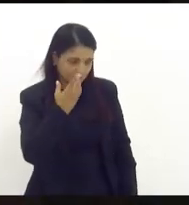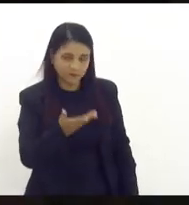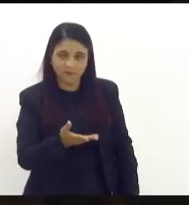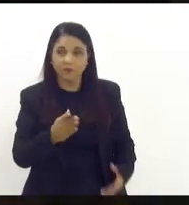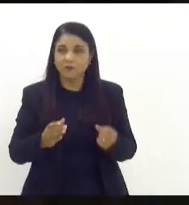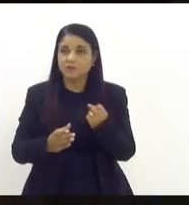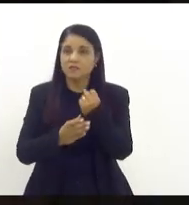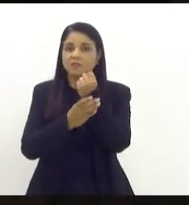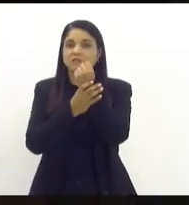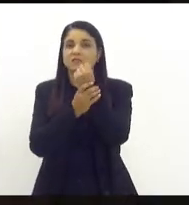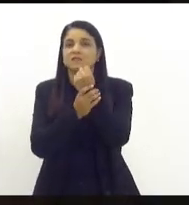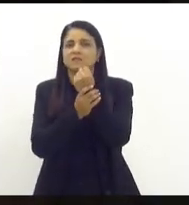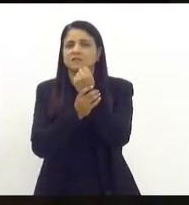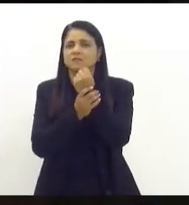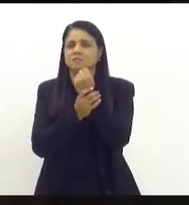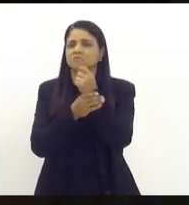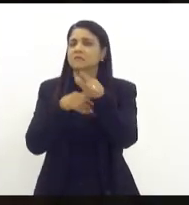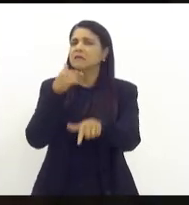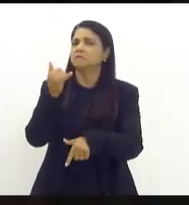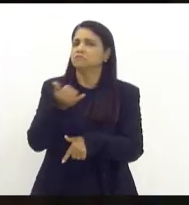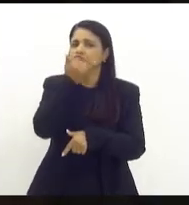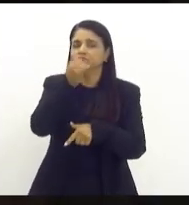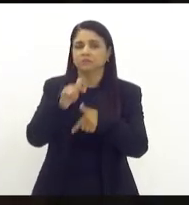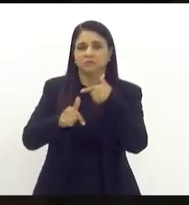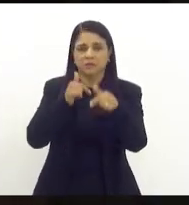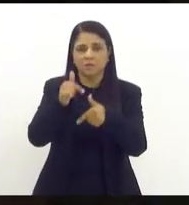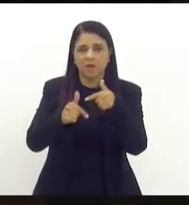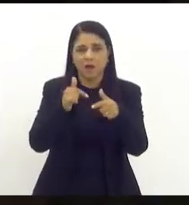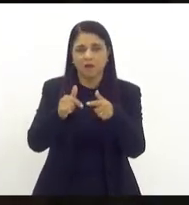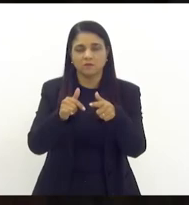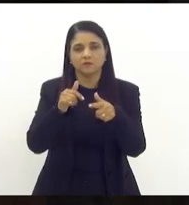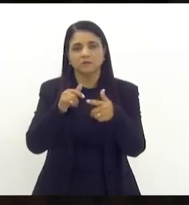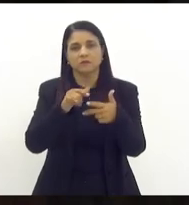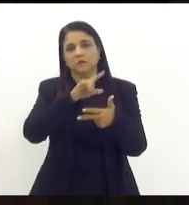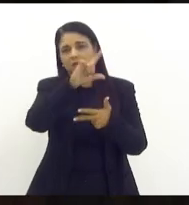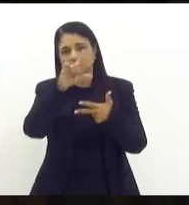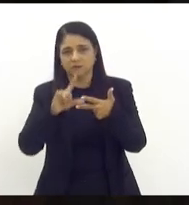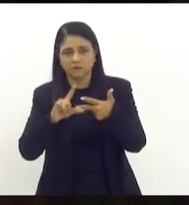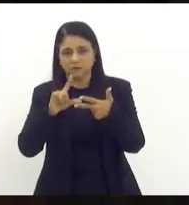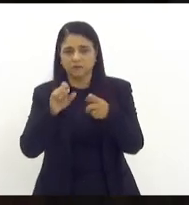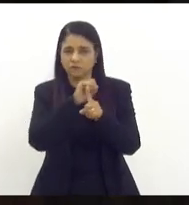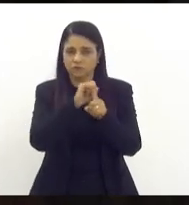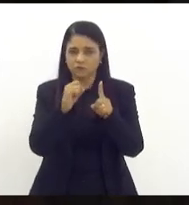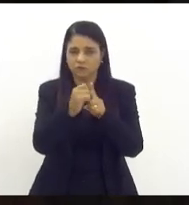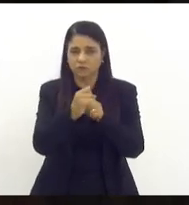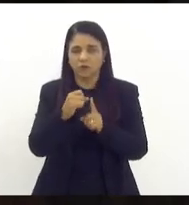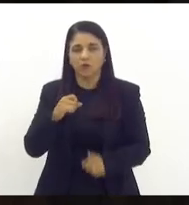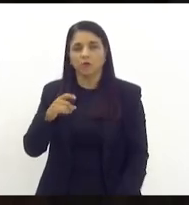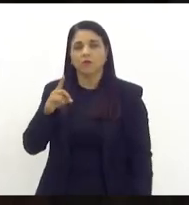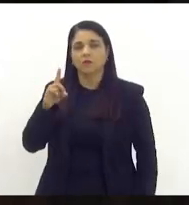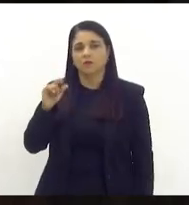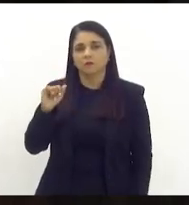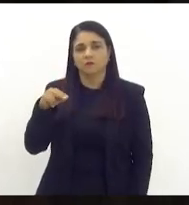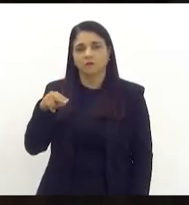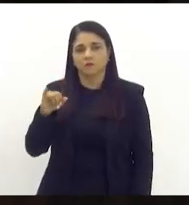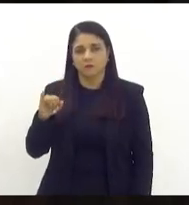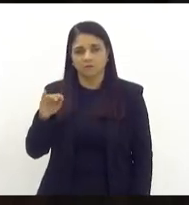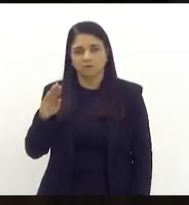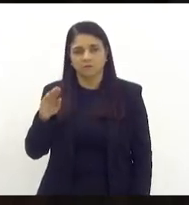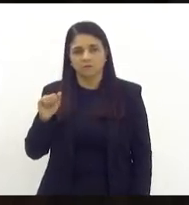segurança por trabalho legislativo social Dani Balbi